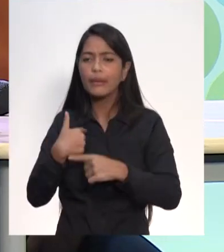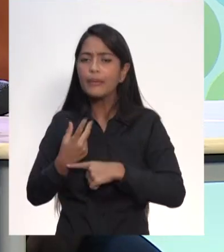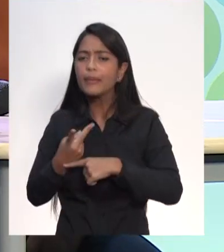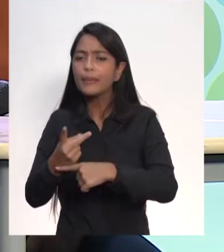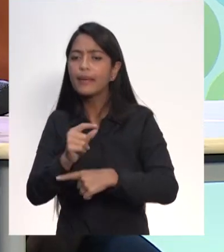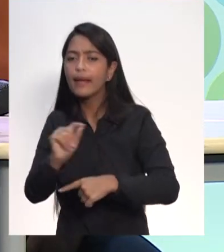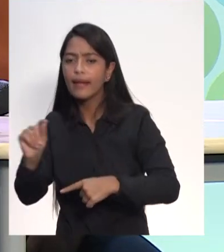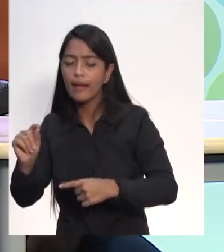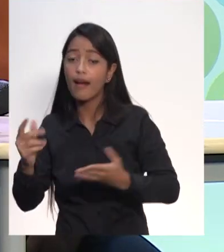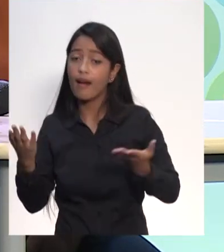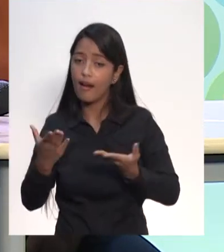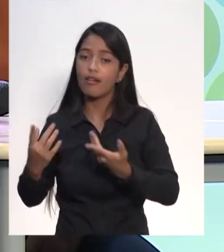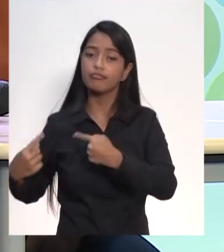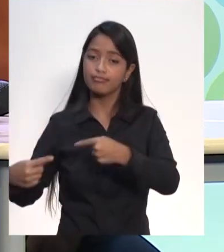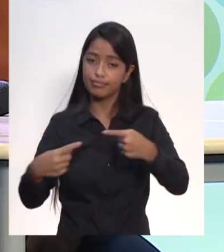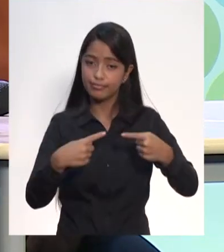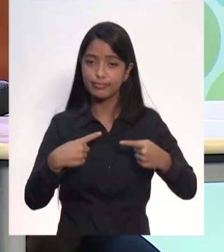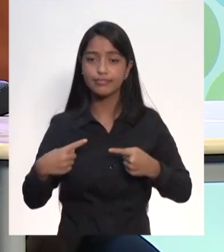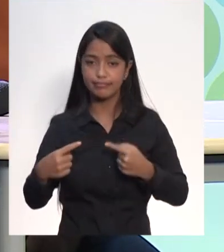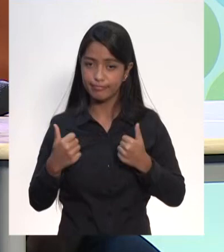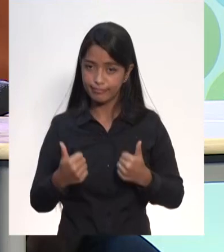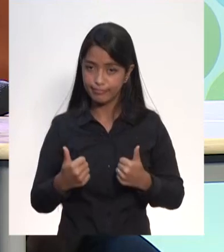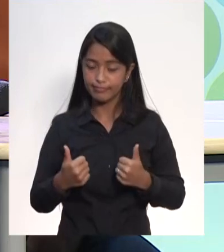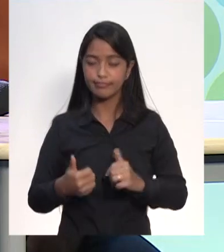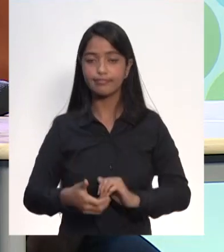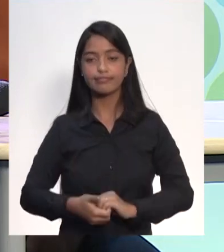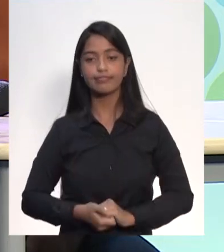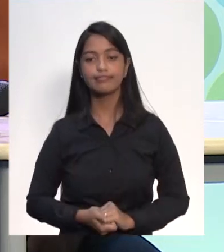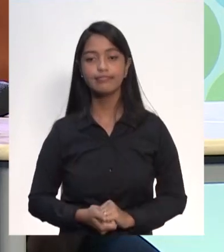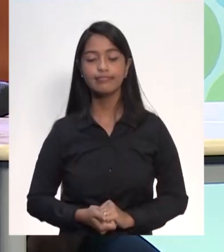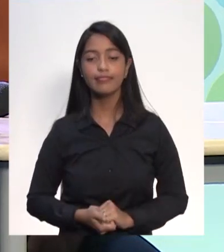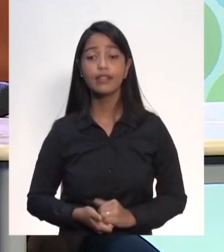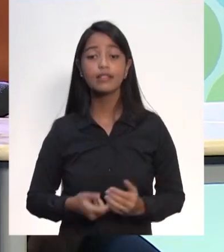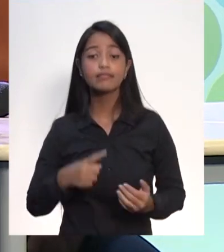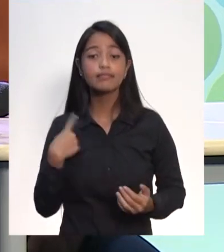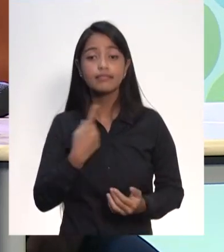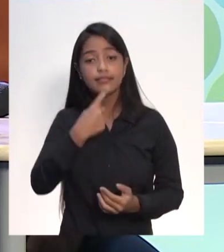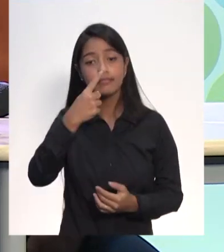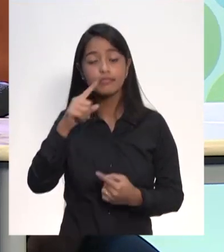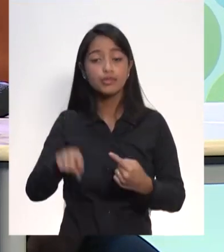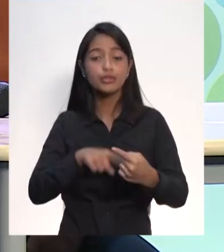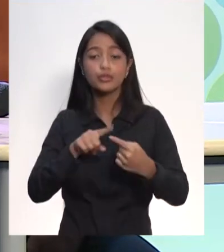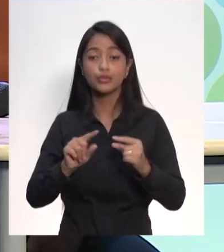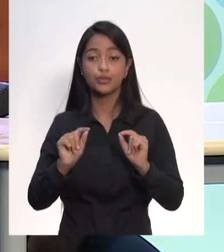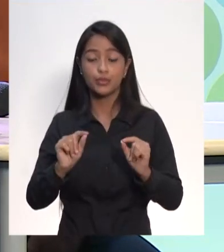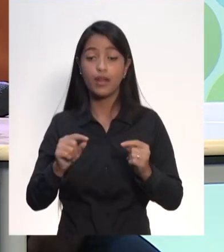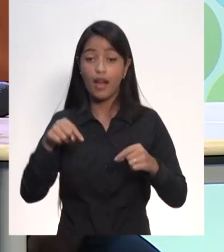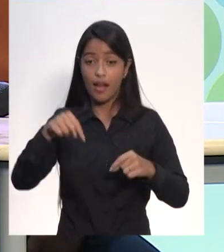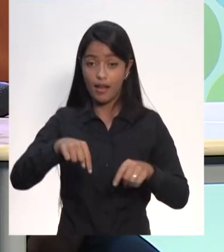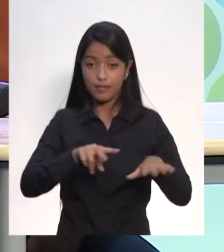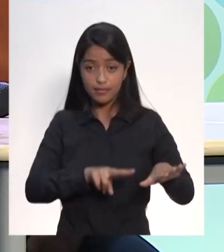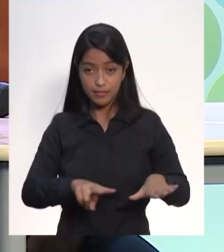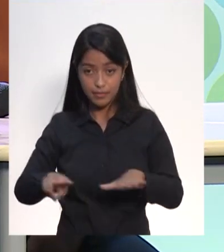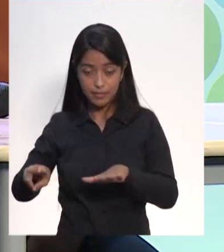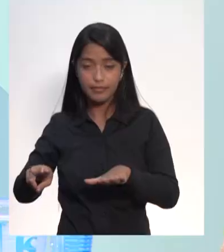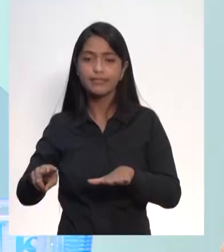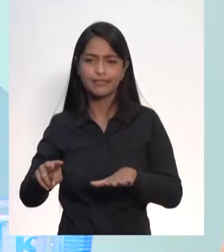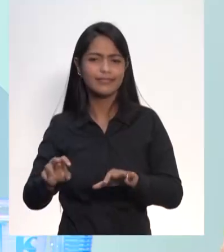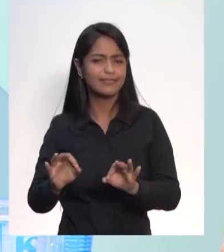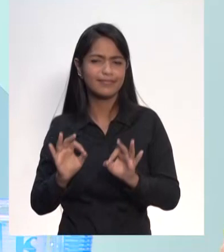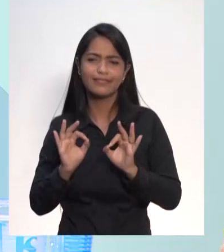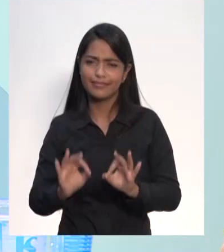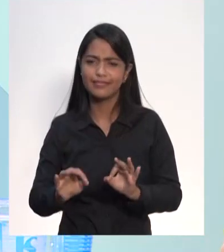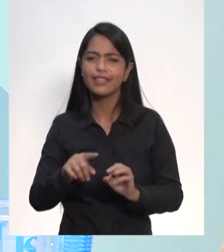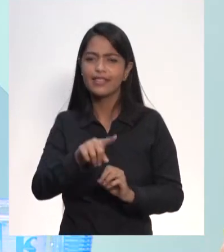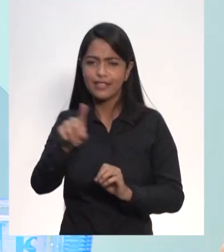nesse momento, tá bom? Então, a ideia é que essa semana, com certeza, os PCs que já participaram aí da